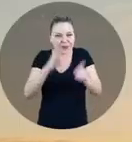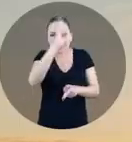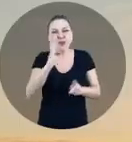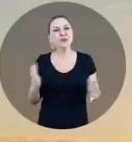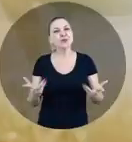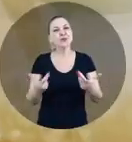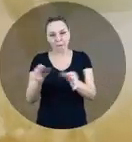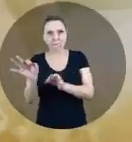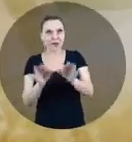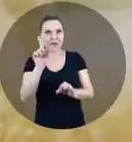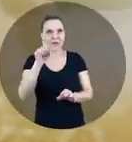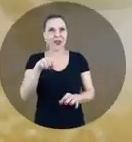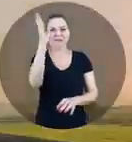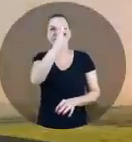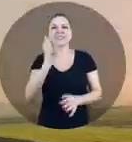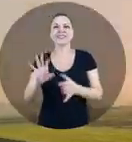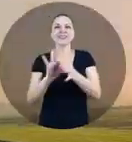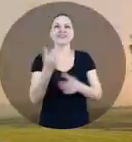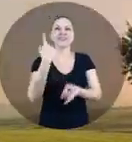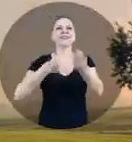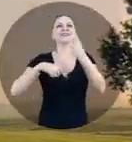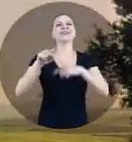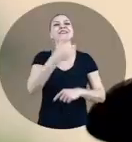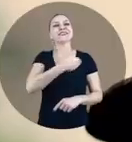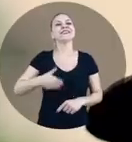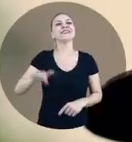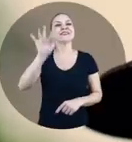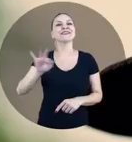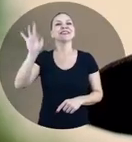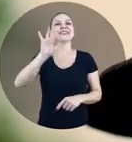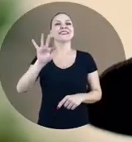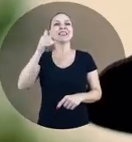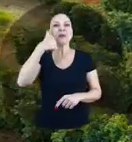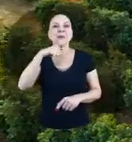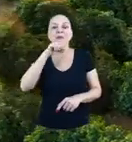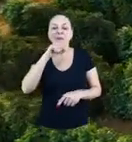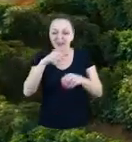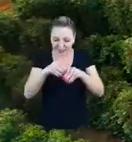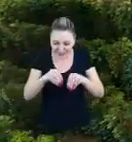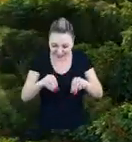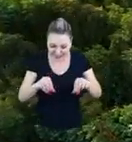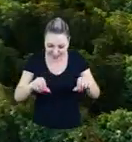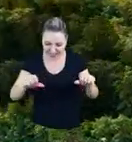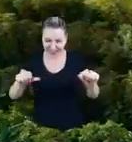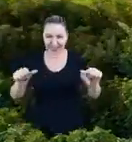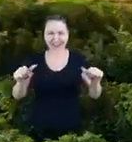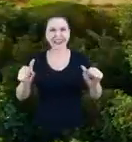os brasileiros. Esse é o Plano Brasil. União e Reconstrução. Governo Federal.